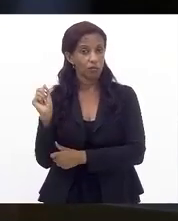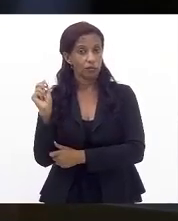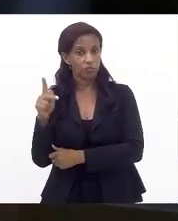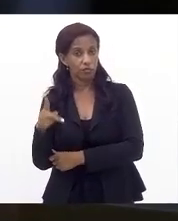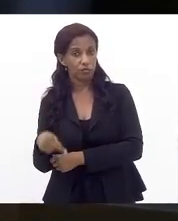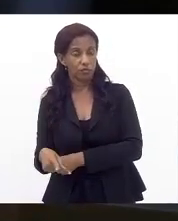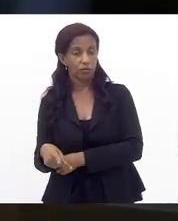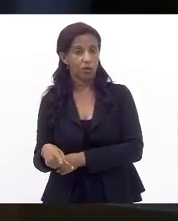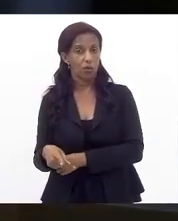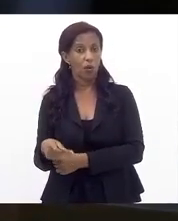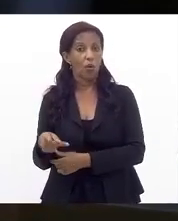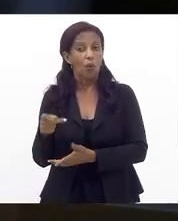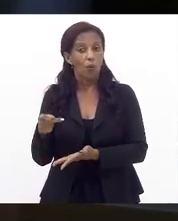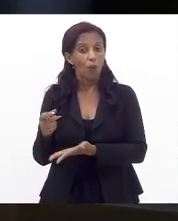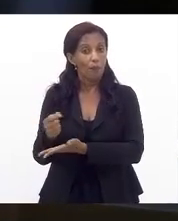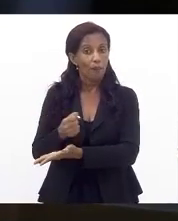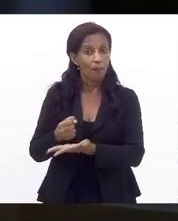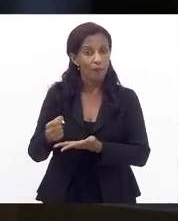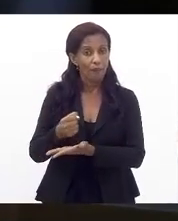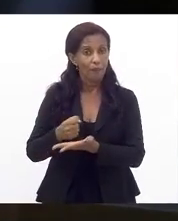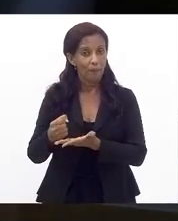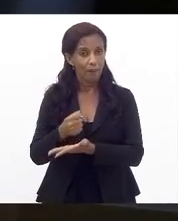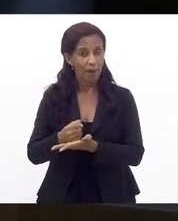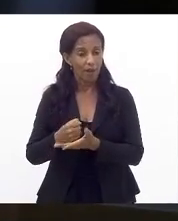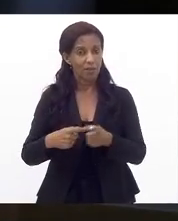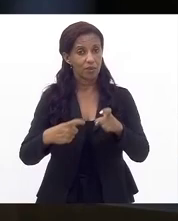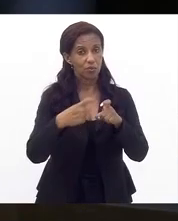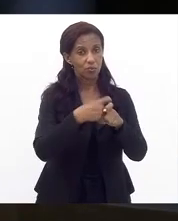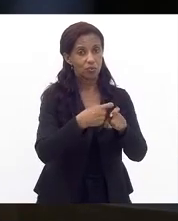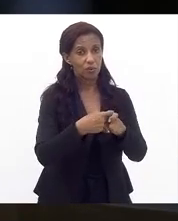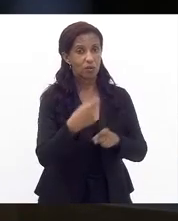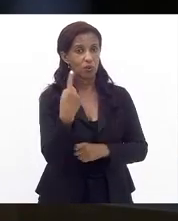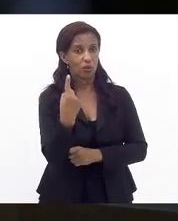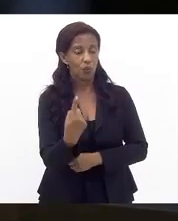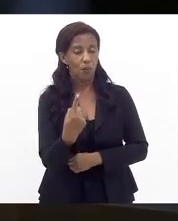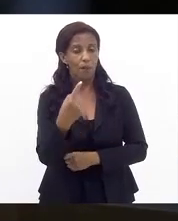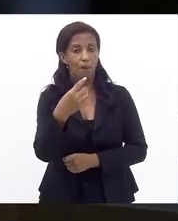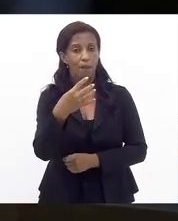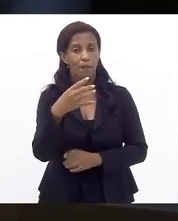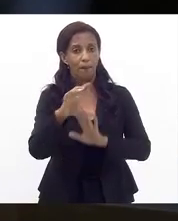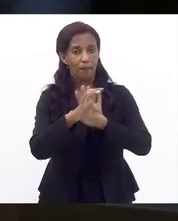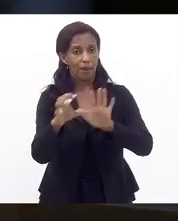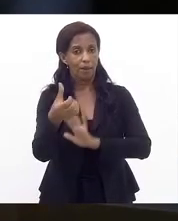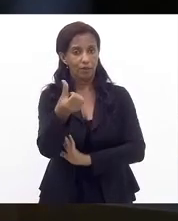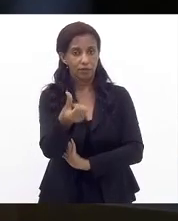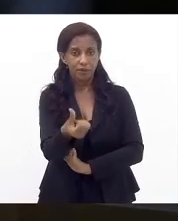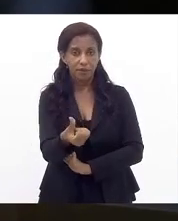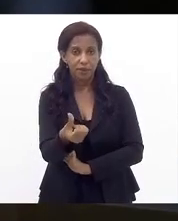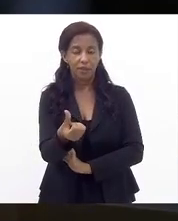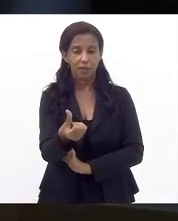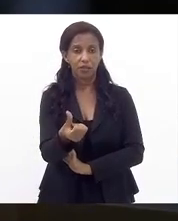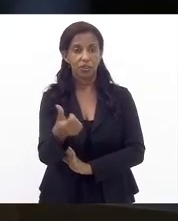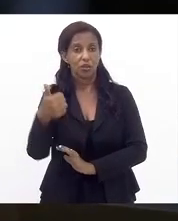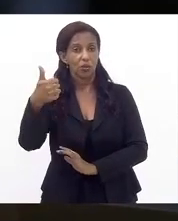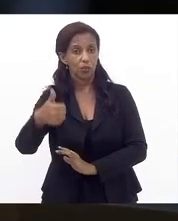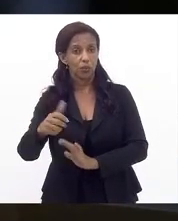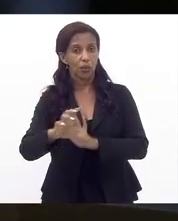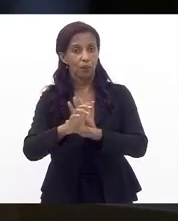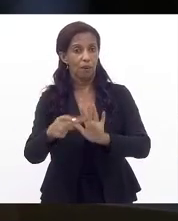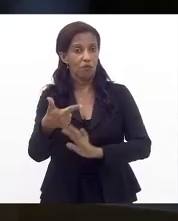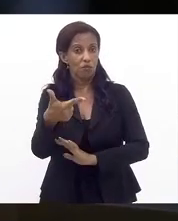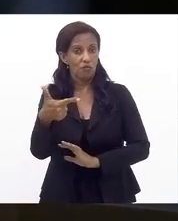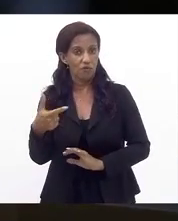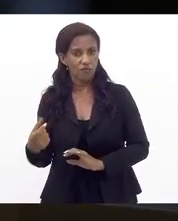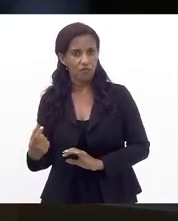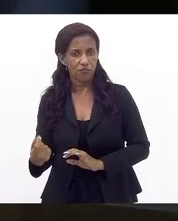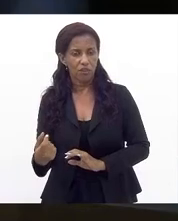aposentadoria com fundamento no disposto no inciso um parar por seis e no inciso 1 do parágrafo segundo do artigo